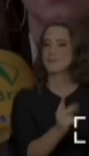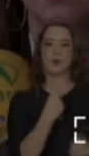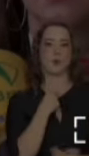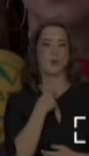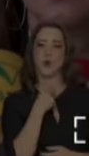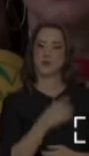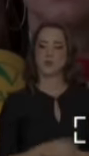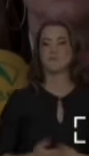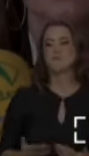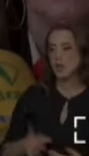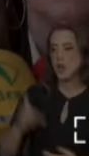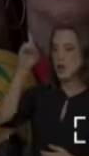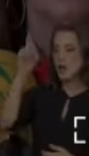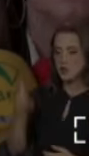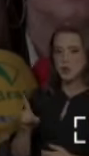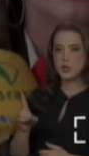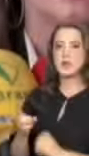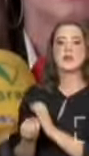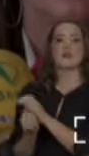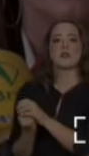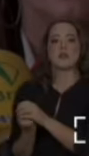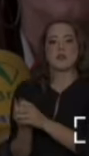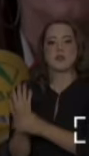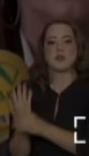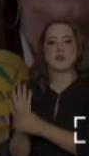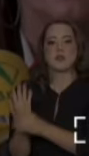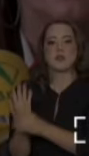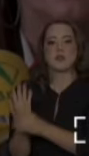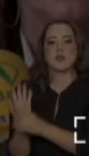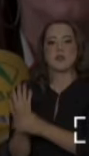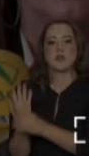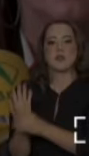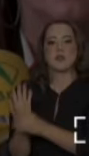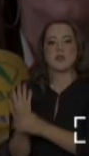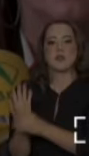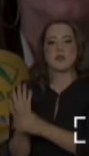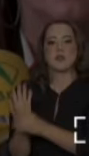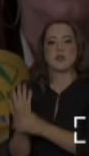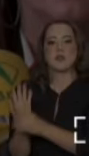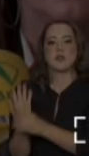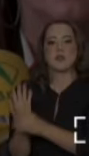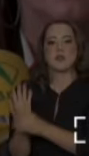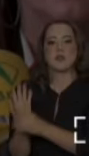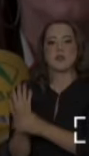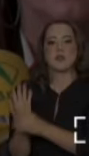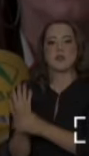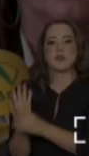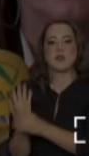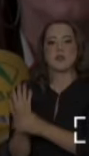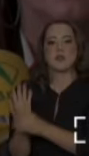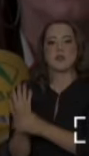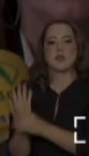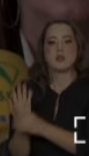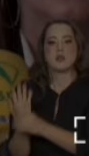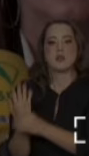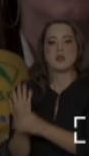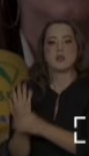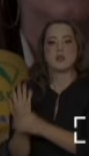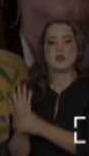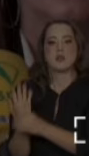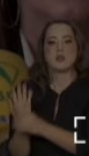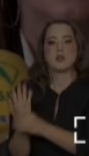Próximo. De verdade em nosso país. Complexa, tem outra. A equivalência complexa, que a complexa de que